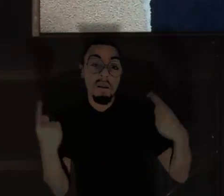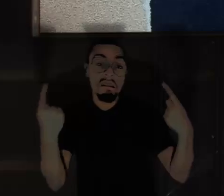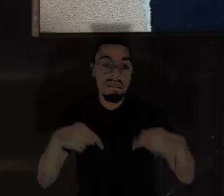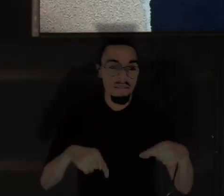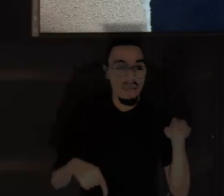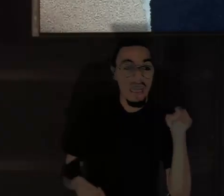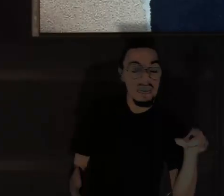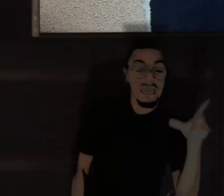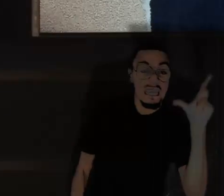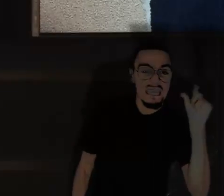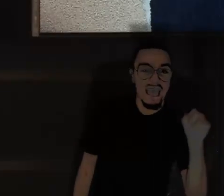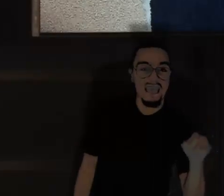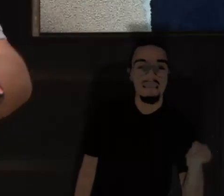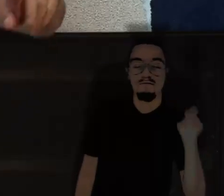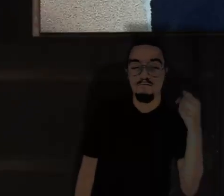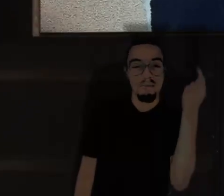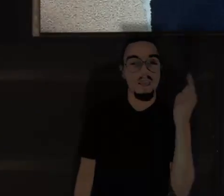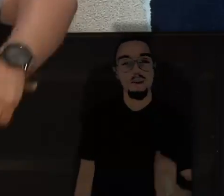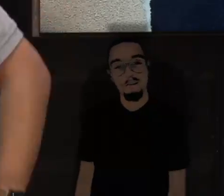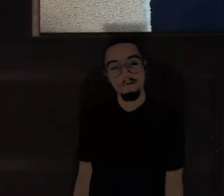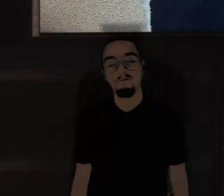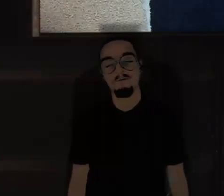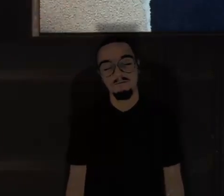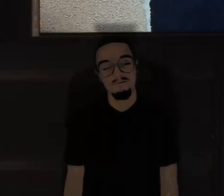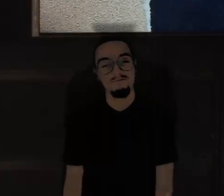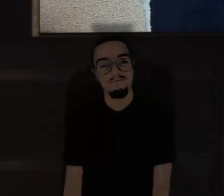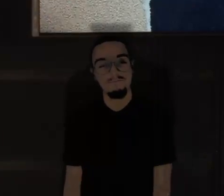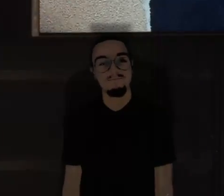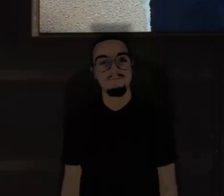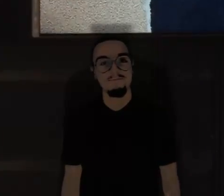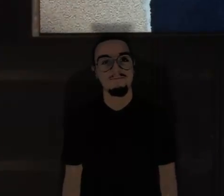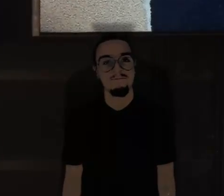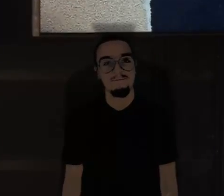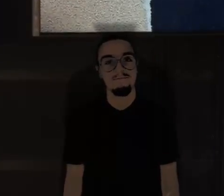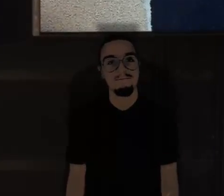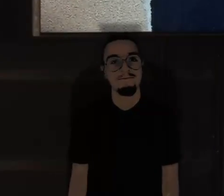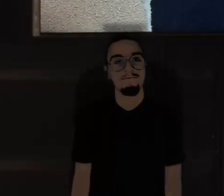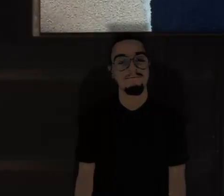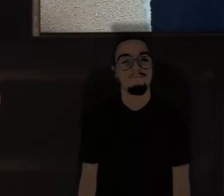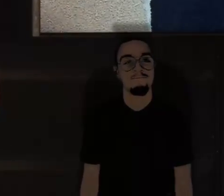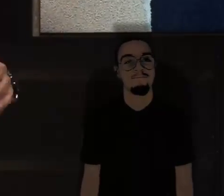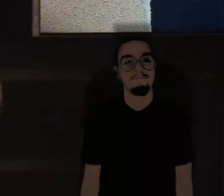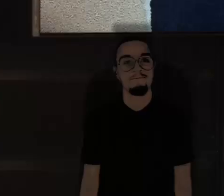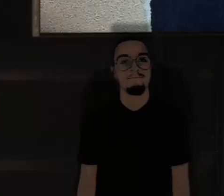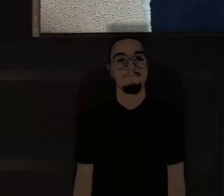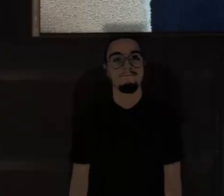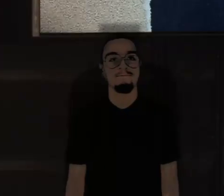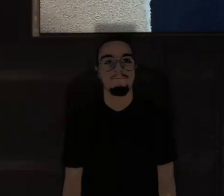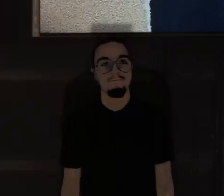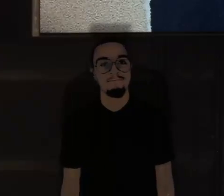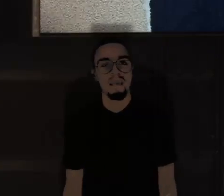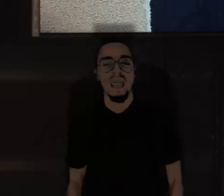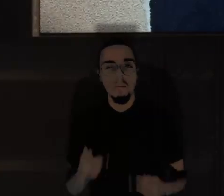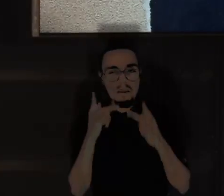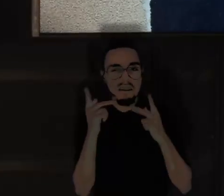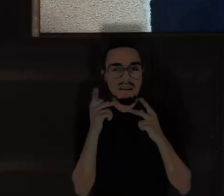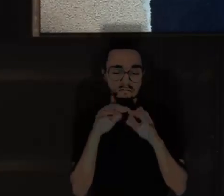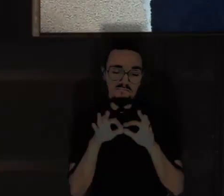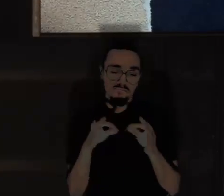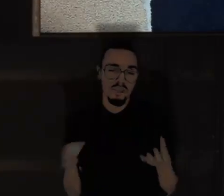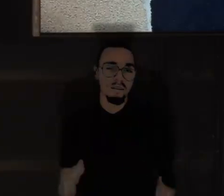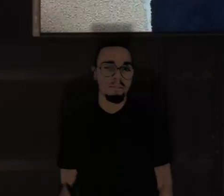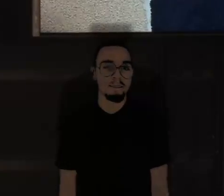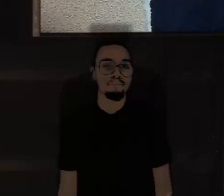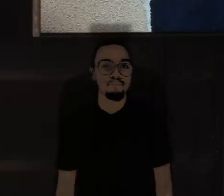Dois homens, porém, põem em fuga 10 mil homens. Essa é uma palavra simples,